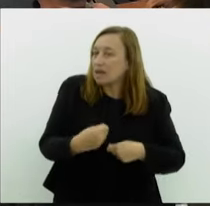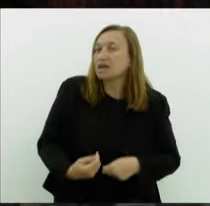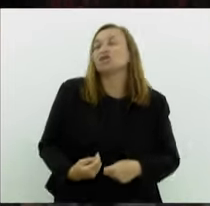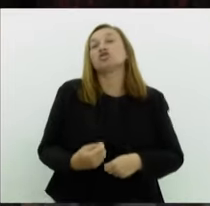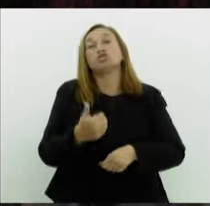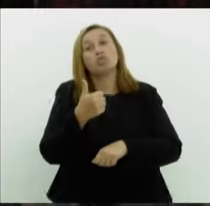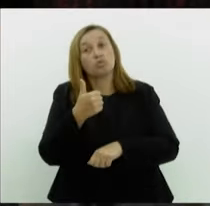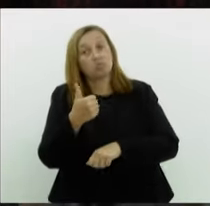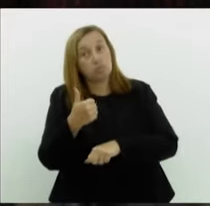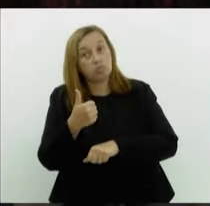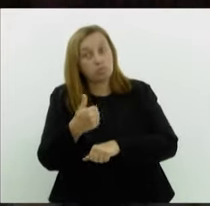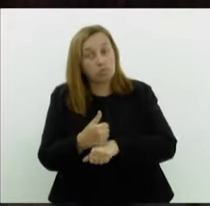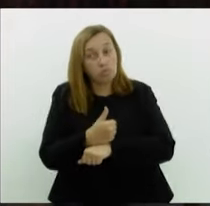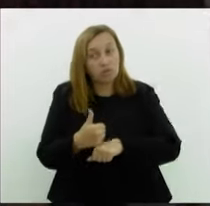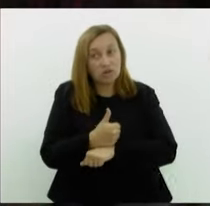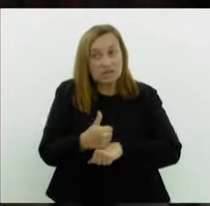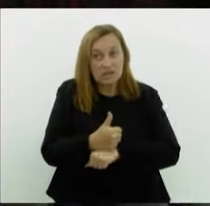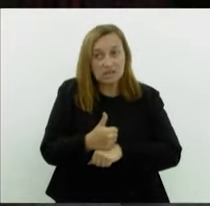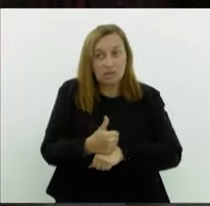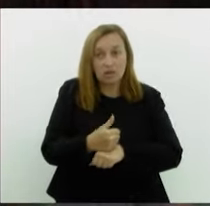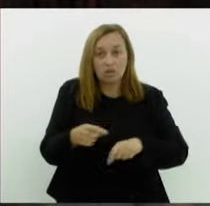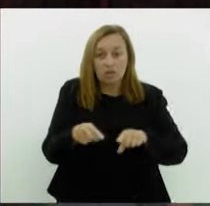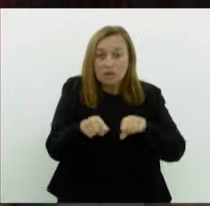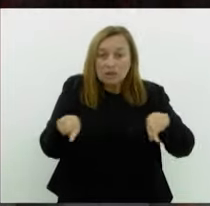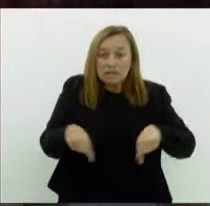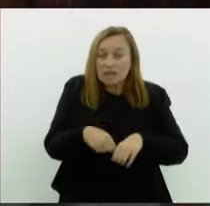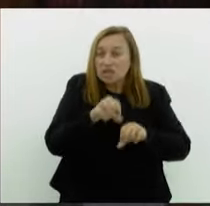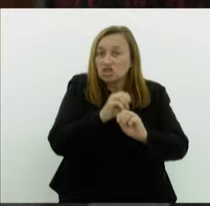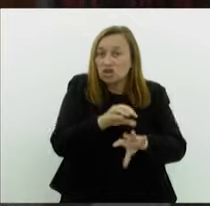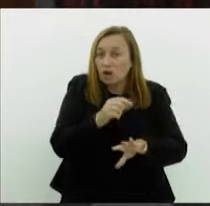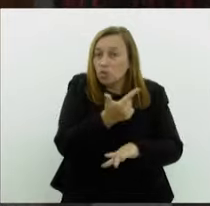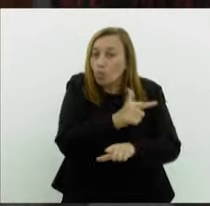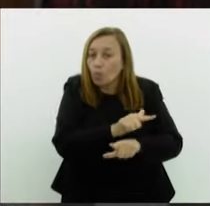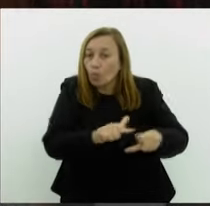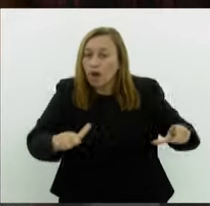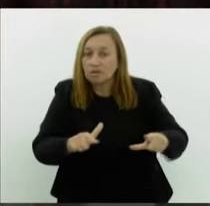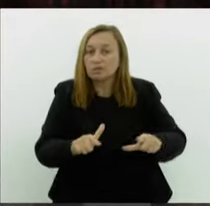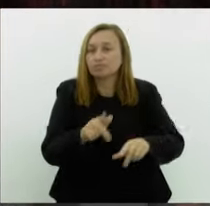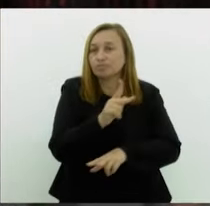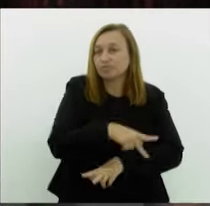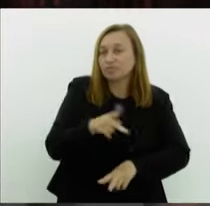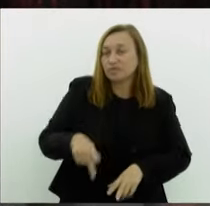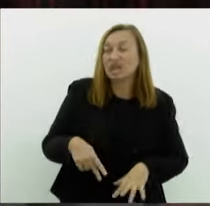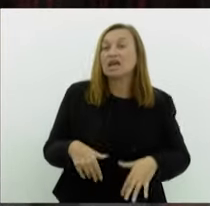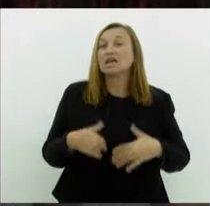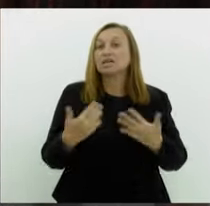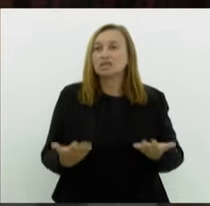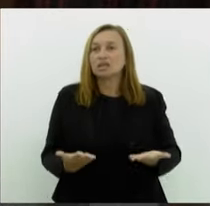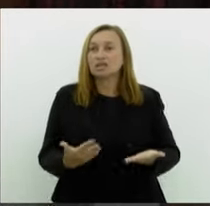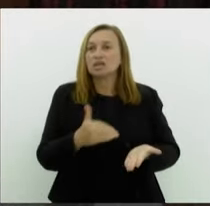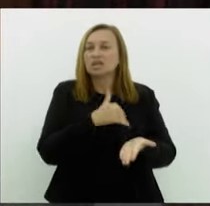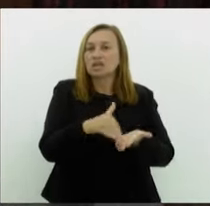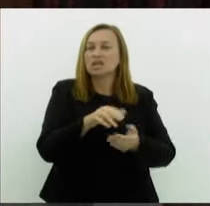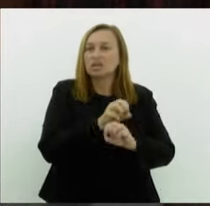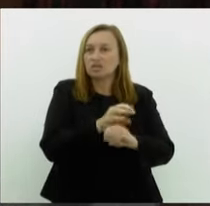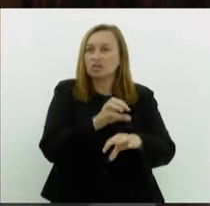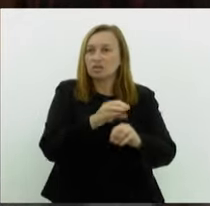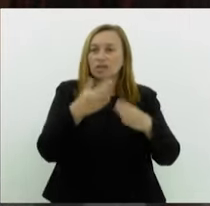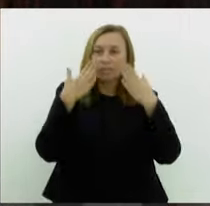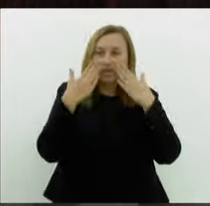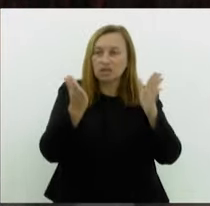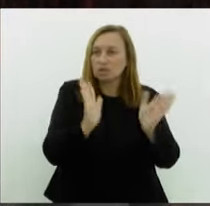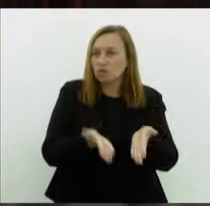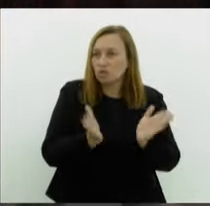professor, fazendo com que turmas fiquem sem professores. Mas o que a SEDUC está apresentando hoje, como se fosse